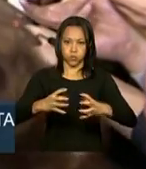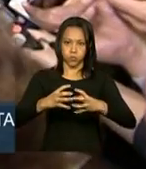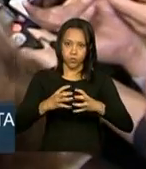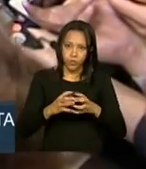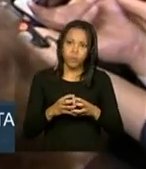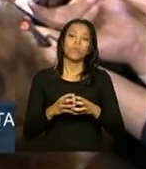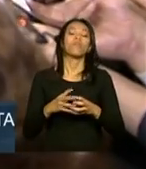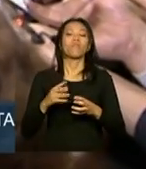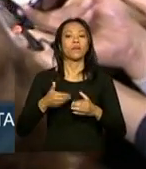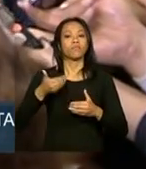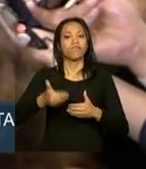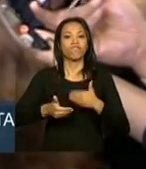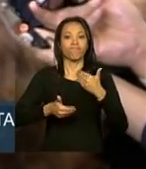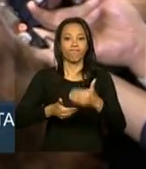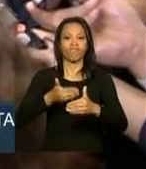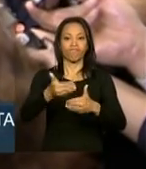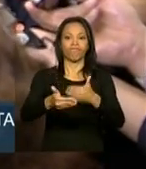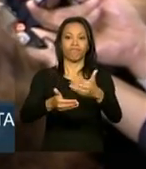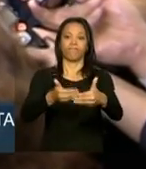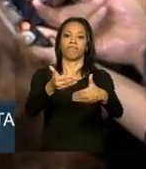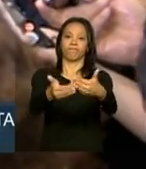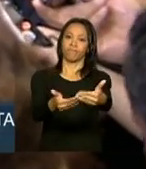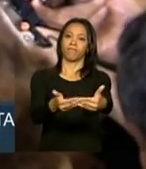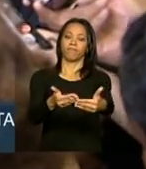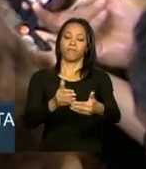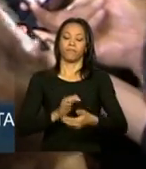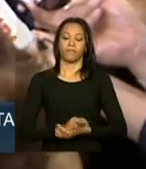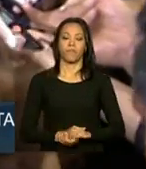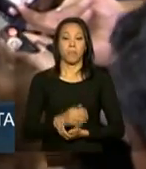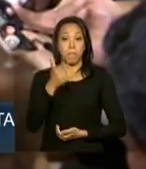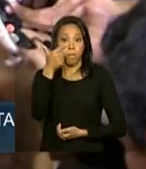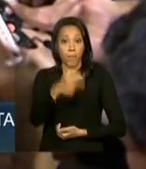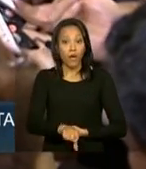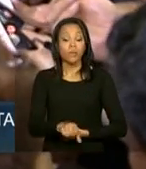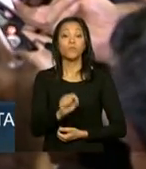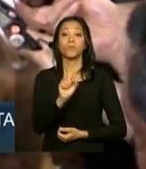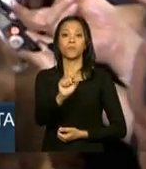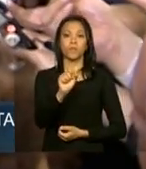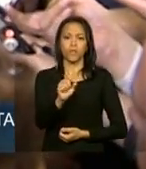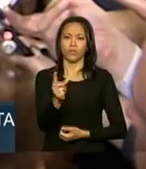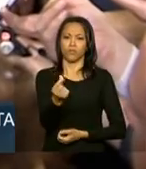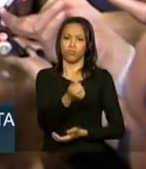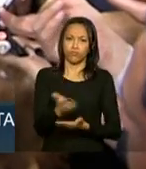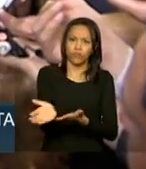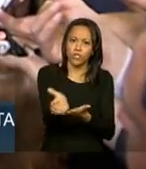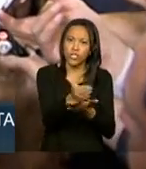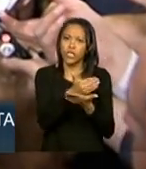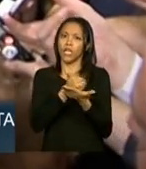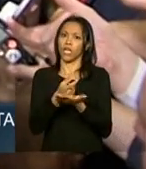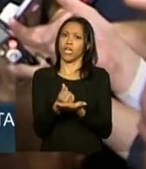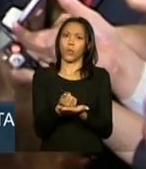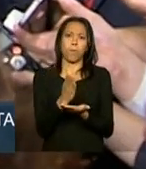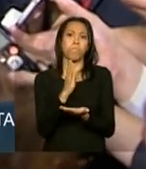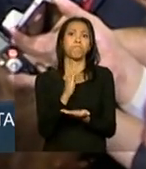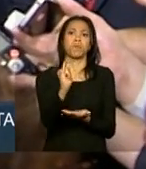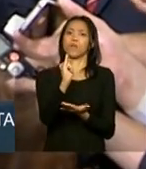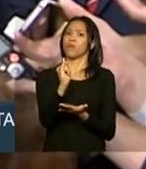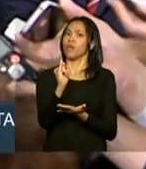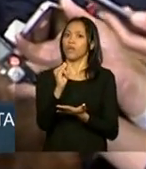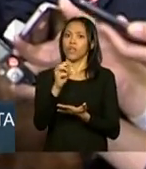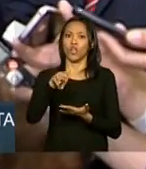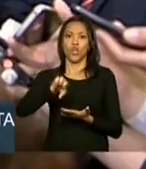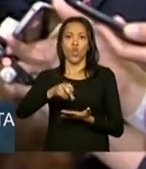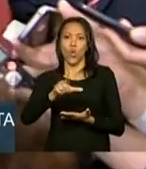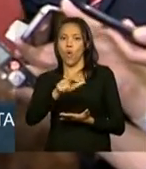se desenvolver, mais recursos, mais reais, bilhões de reais nós